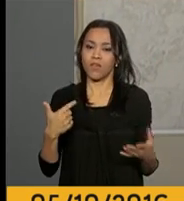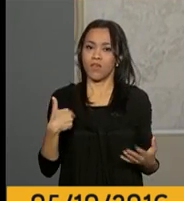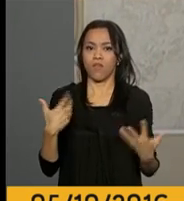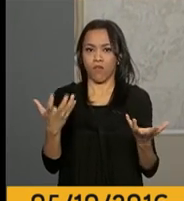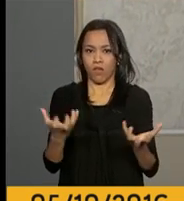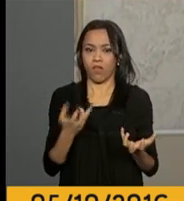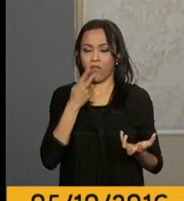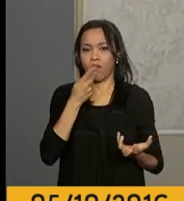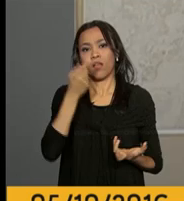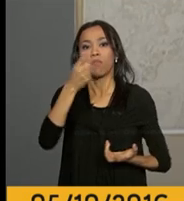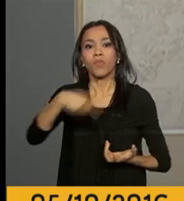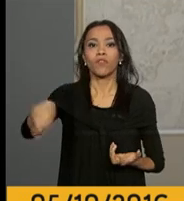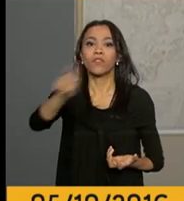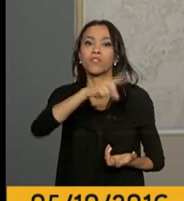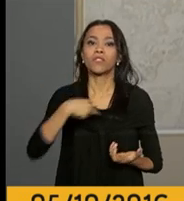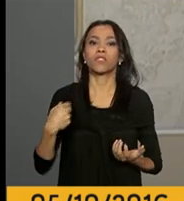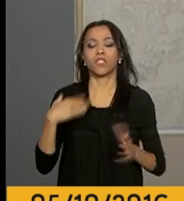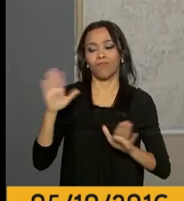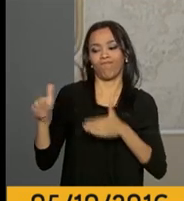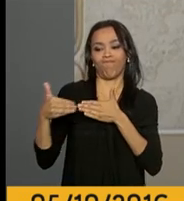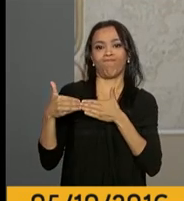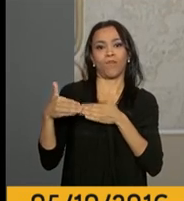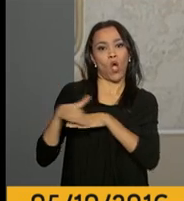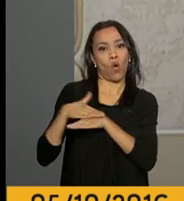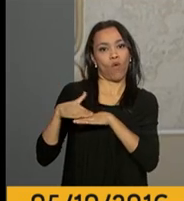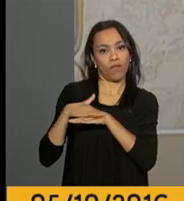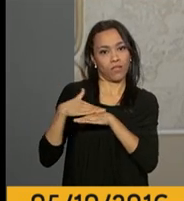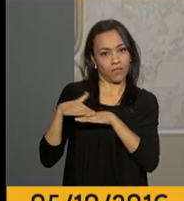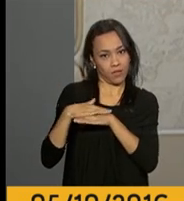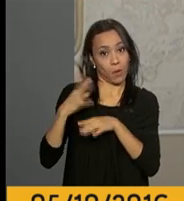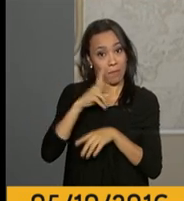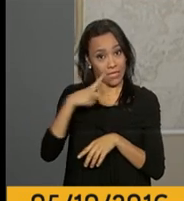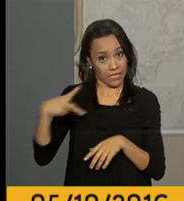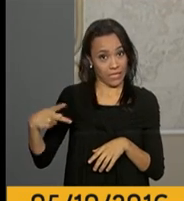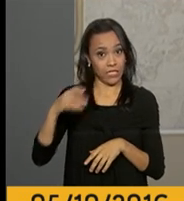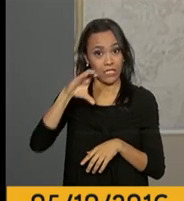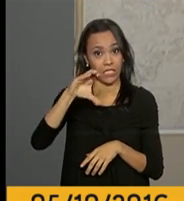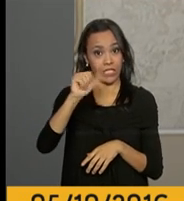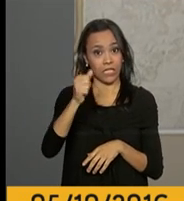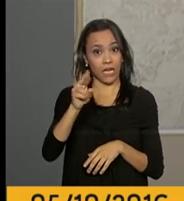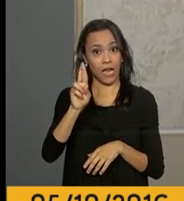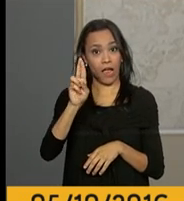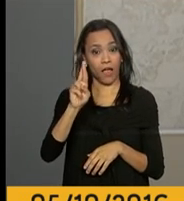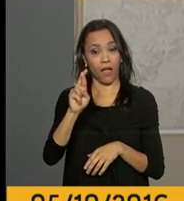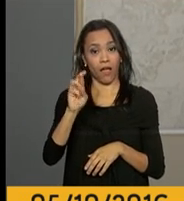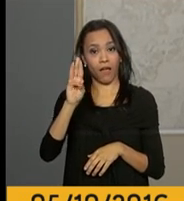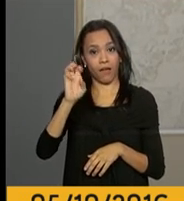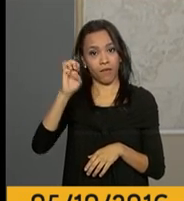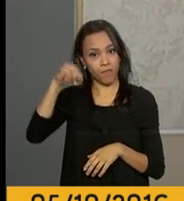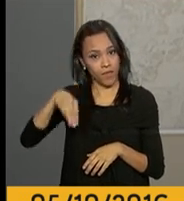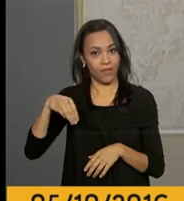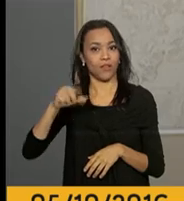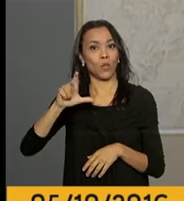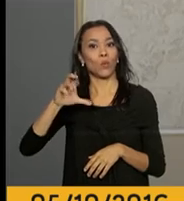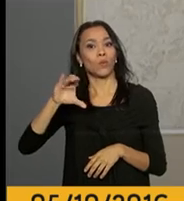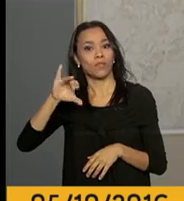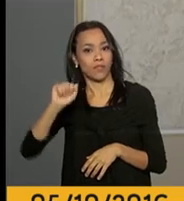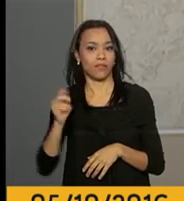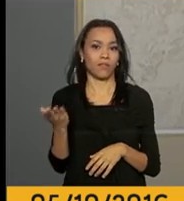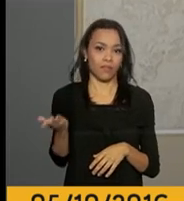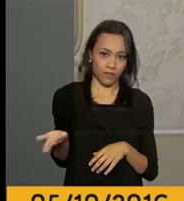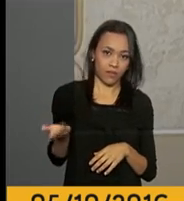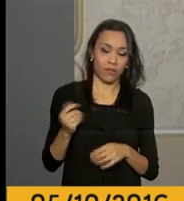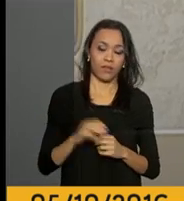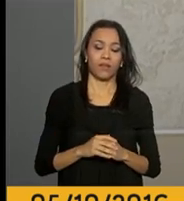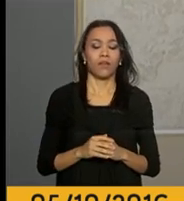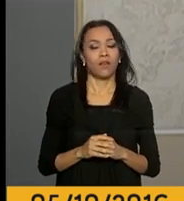quero revelar que conversando com a ministra com a presidente Carmen Lúcia chegamos à conclusão de que nós deveríamos eh propor e eu